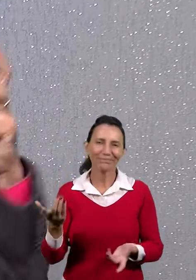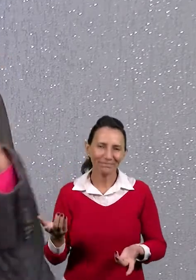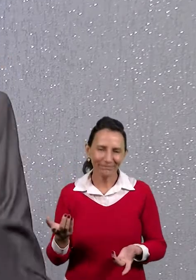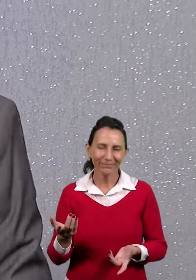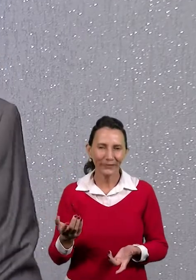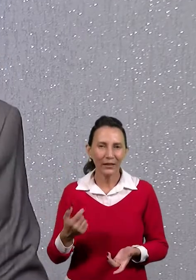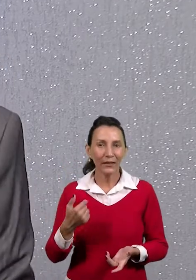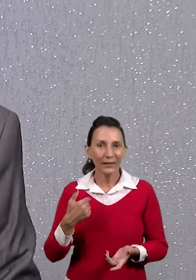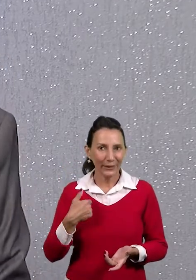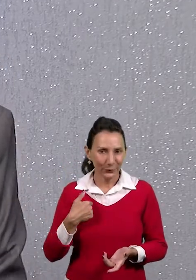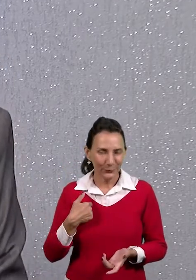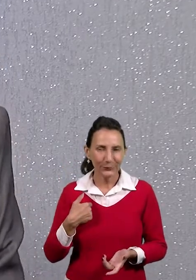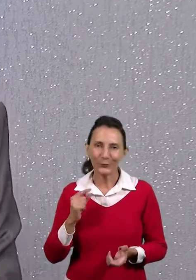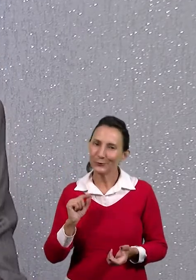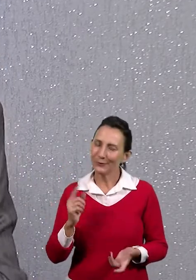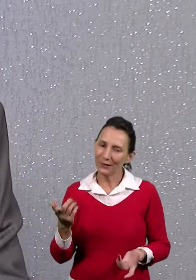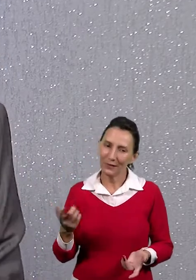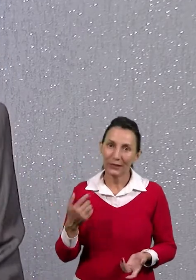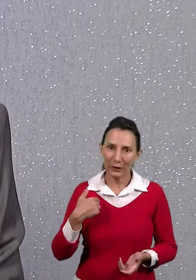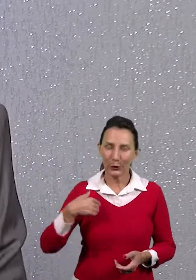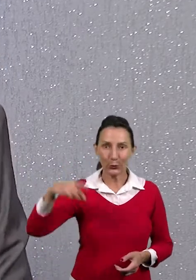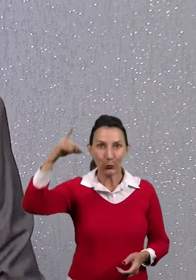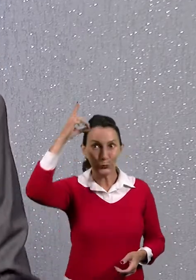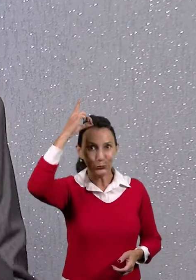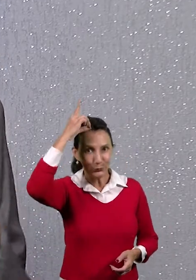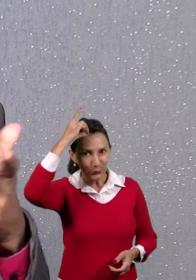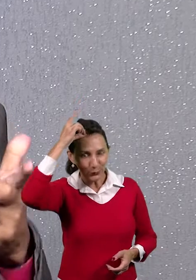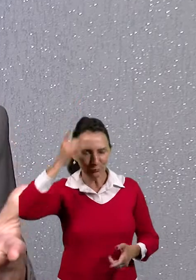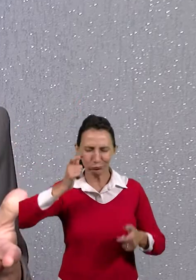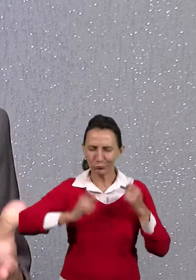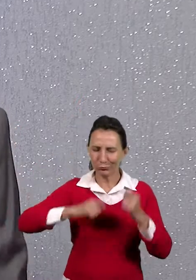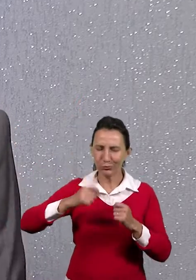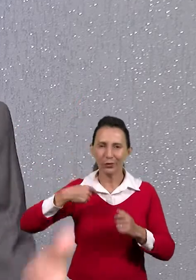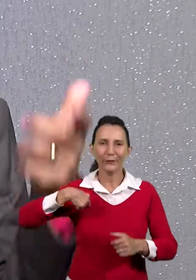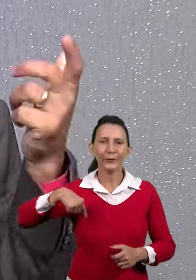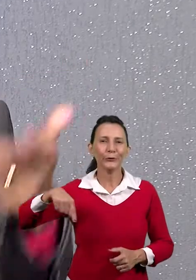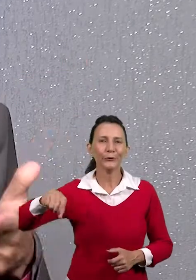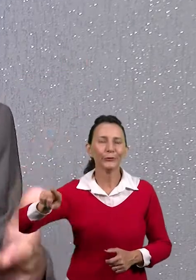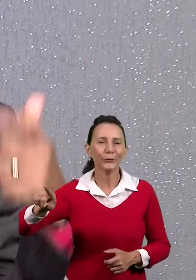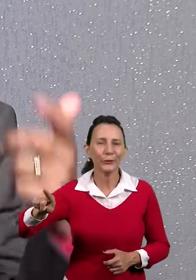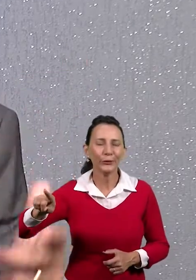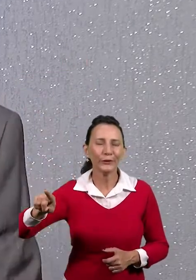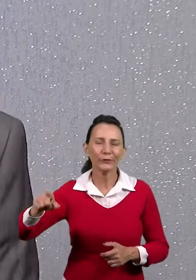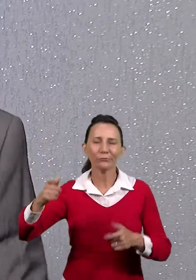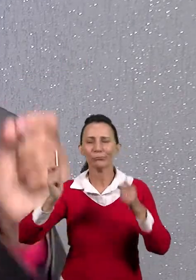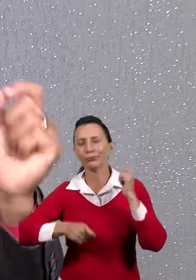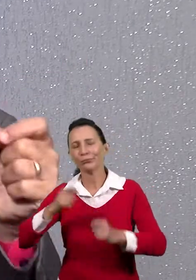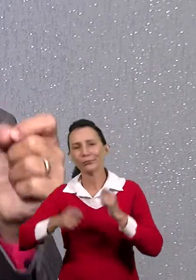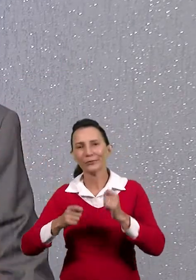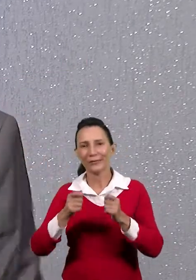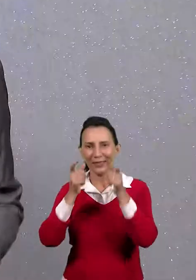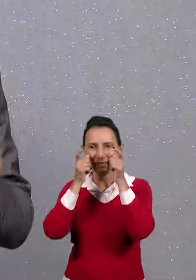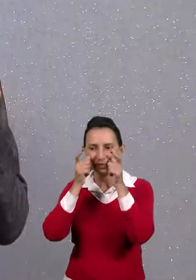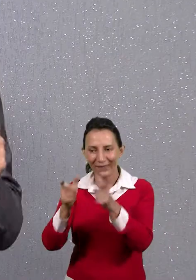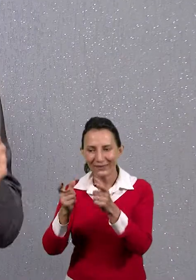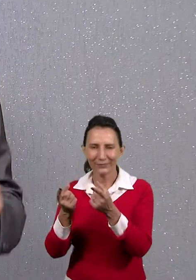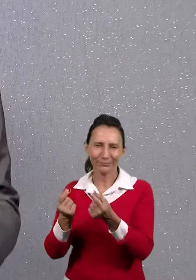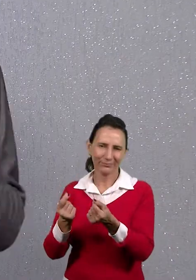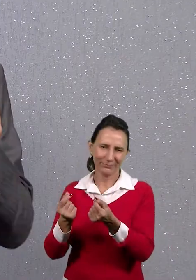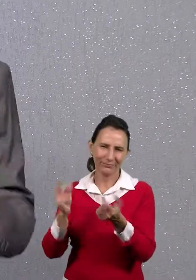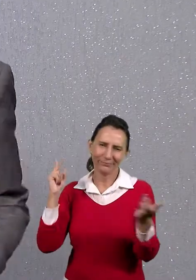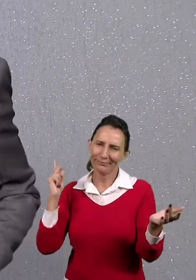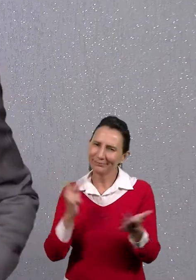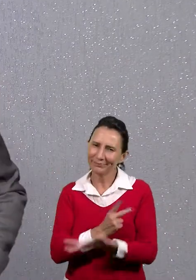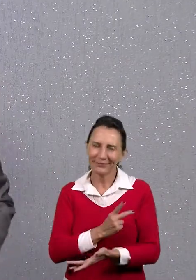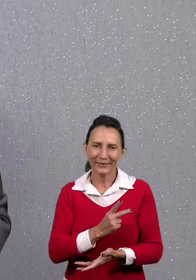eu apeguei o que eu sabia que Deus me deu o dom, e eu fui fazer o quê? Tocar por causa do dinheiro. Aí o que acontece?